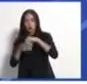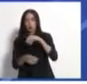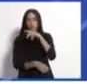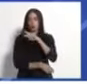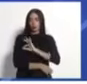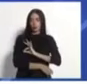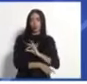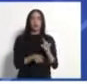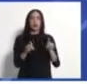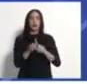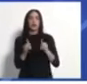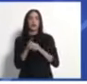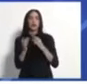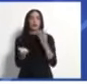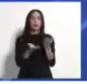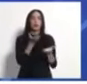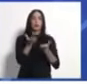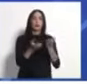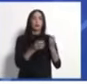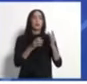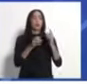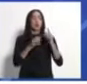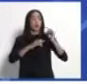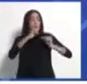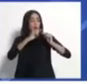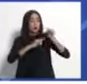principal problema e tal, mas aí ela